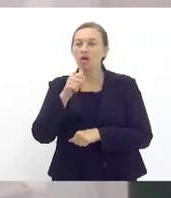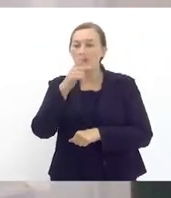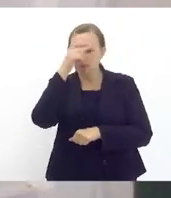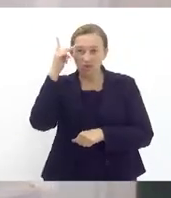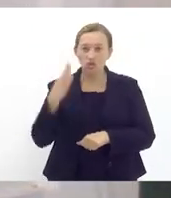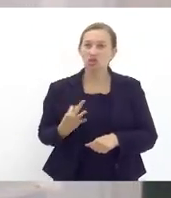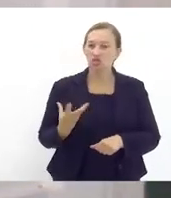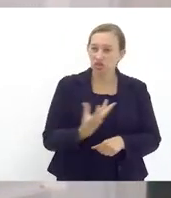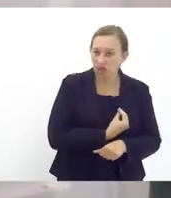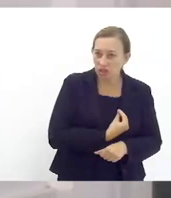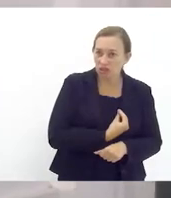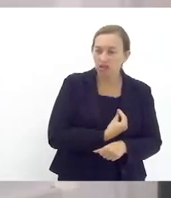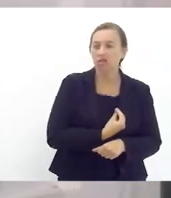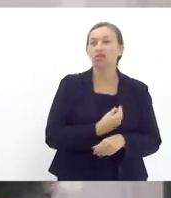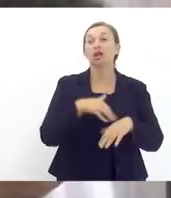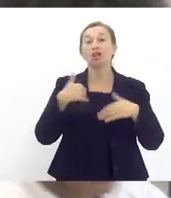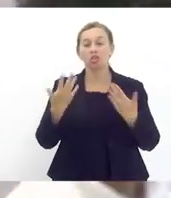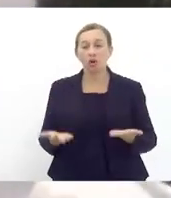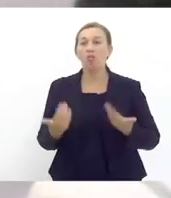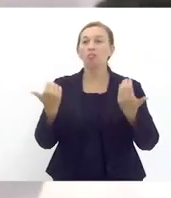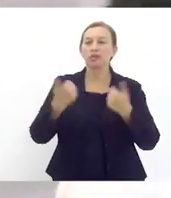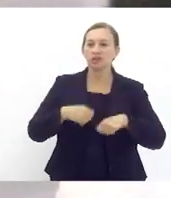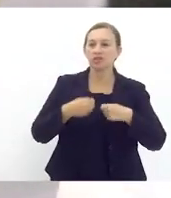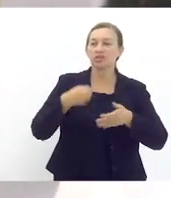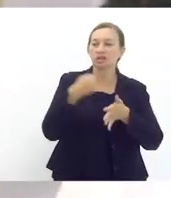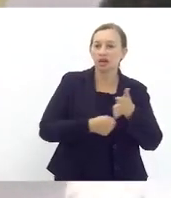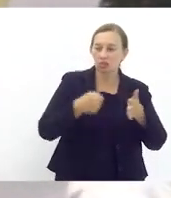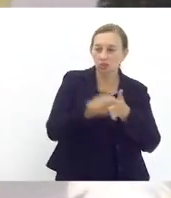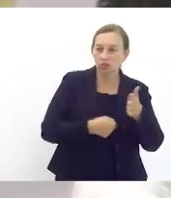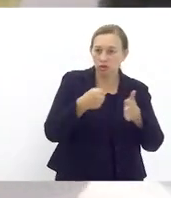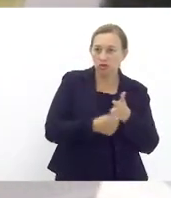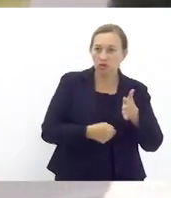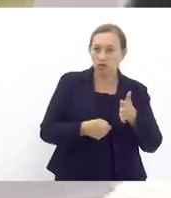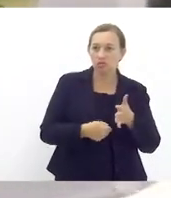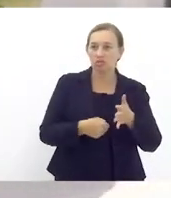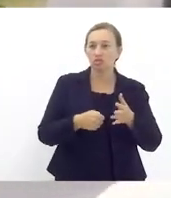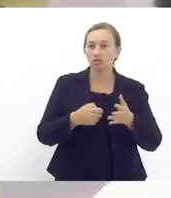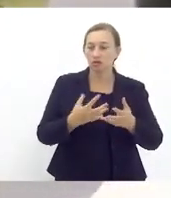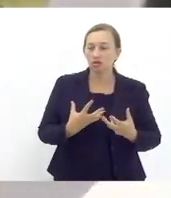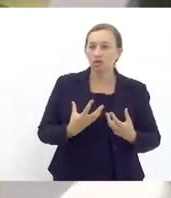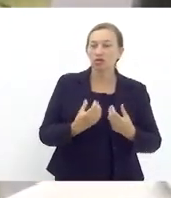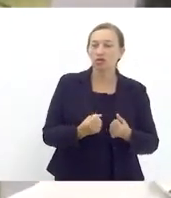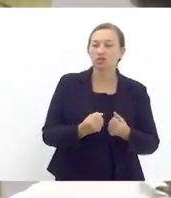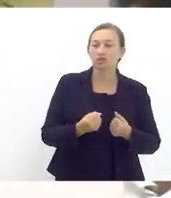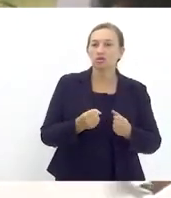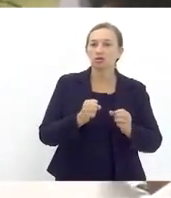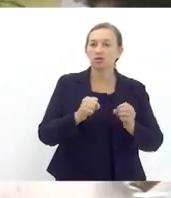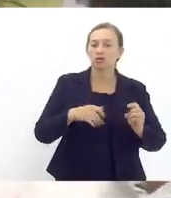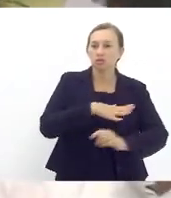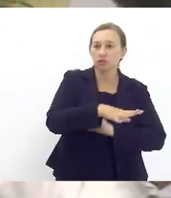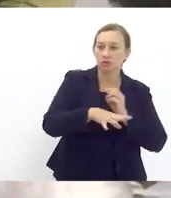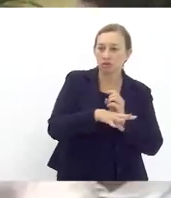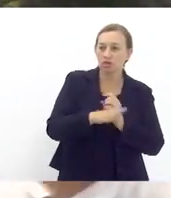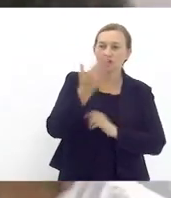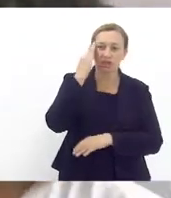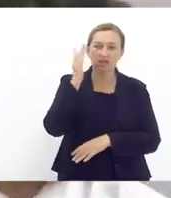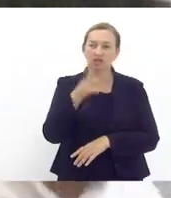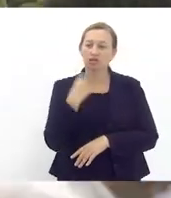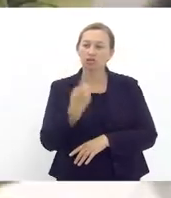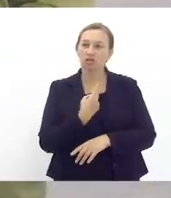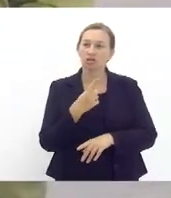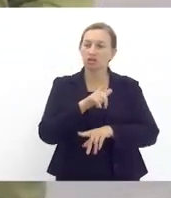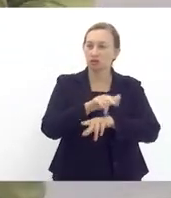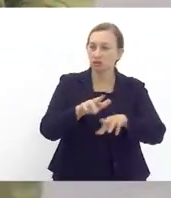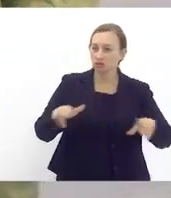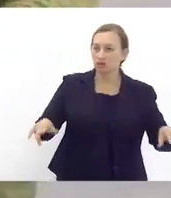de forma desacerbada então a gente precisa estar lutando e nos acolhendo contra o sociedade civil entender nas nossas diferenças